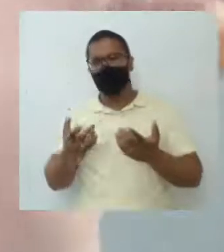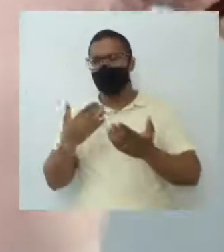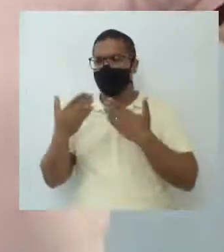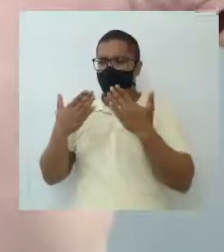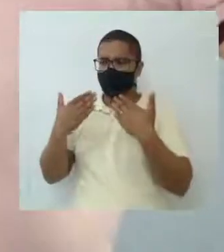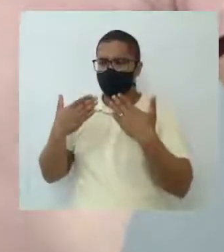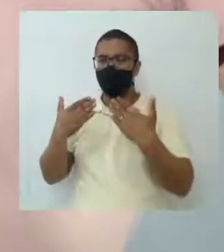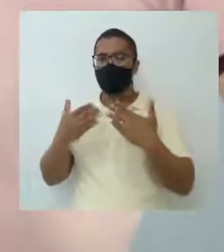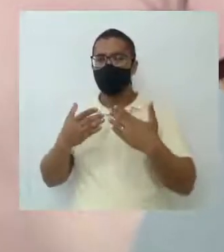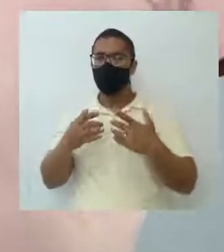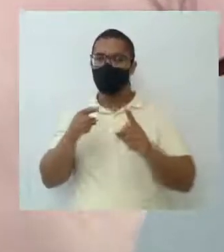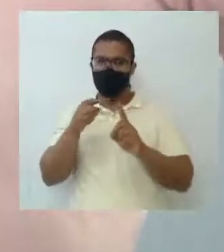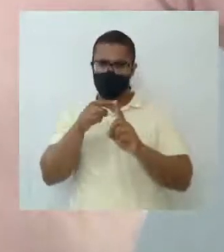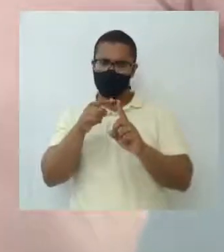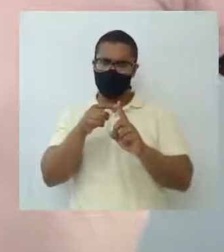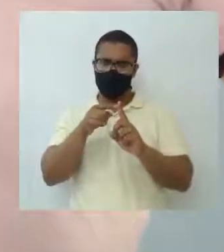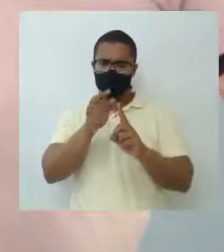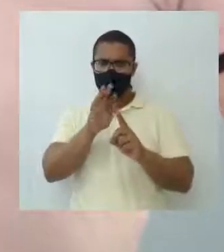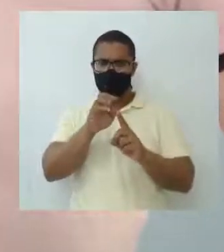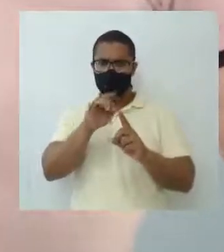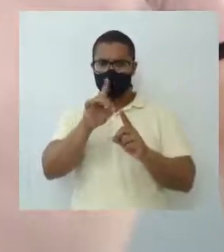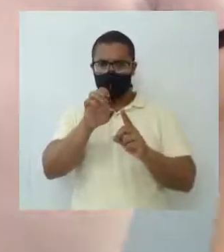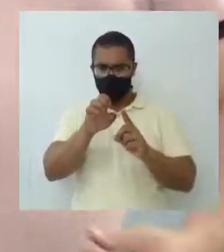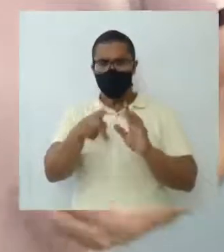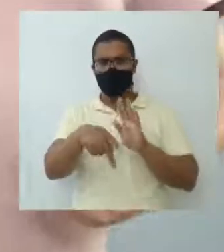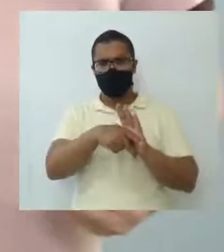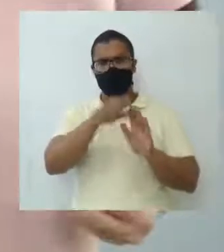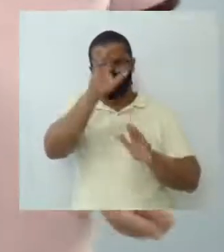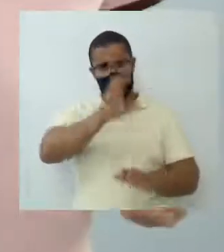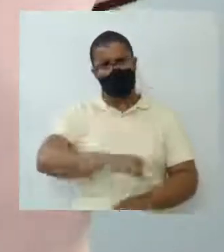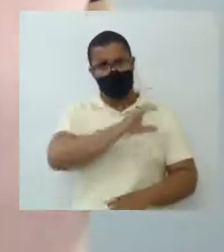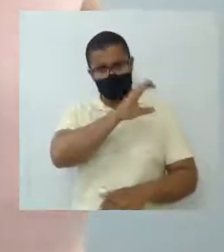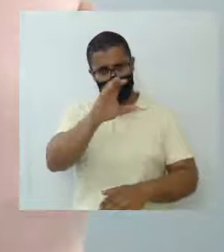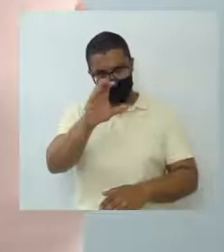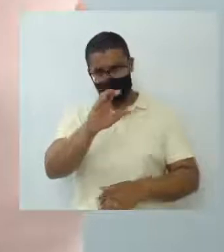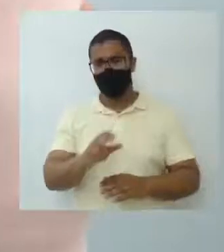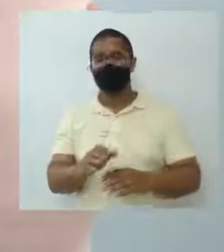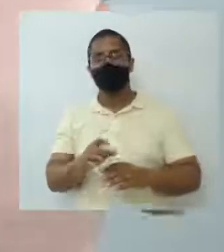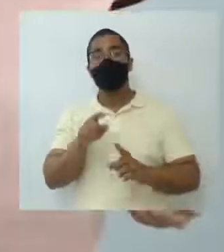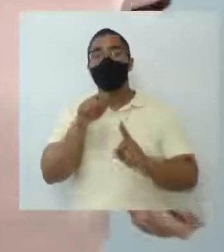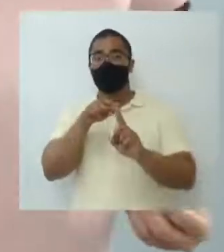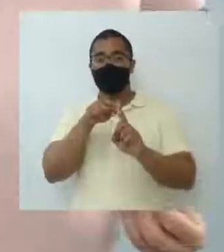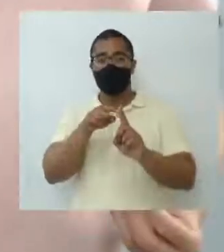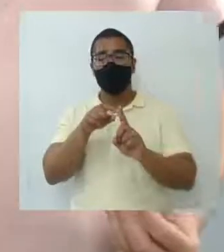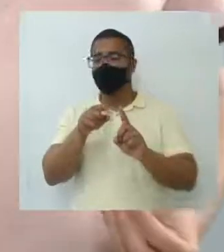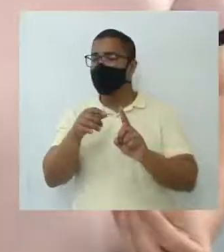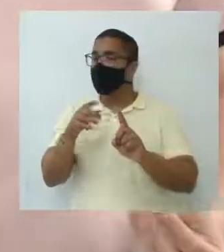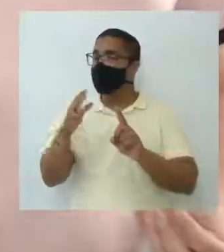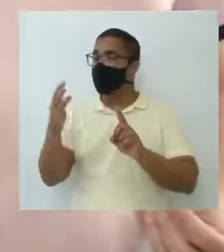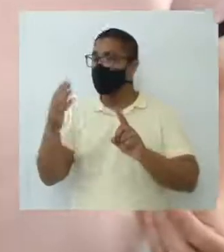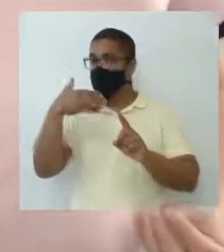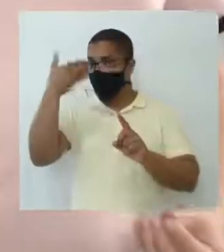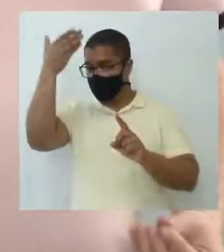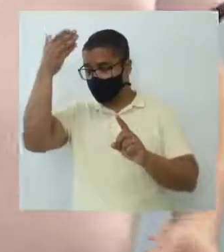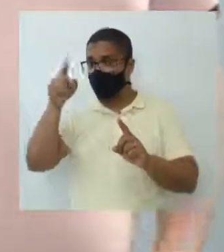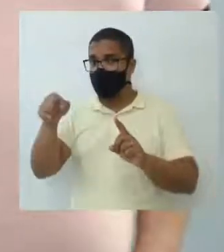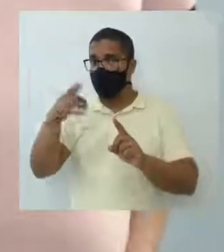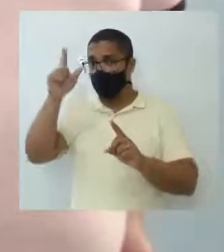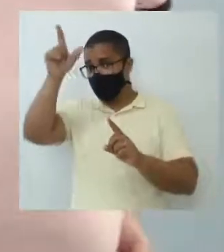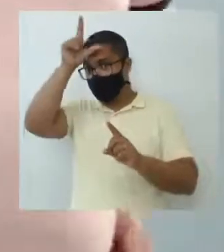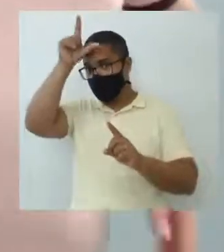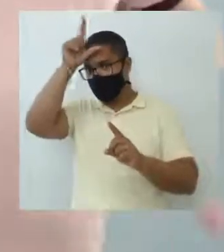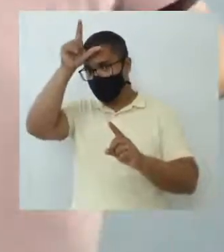religiosa, ele como frade católico, certo? Justamente vai falar com o sultão, que é o líder